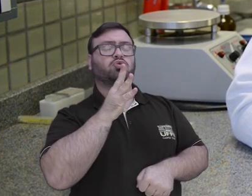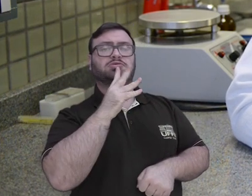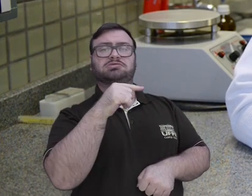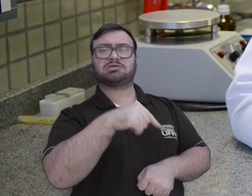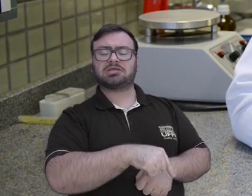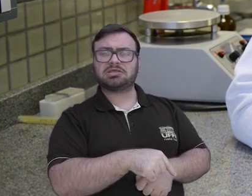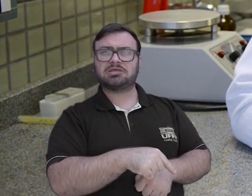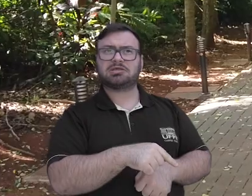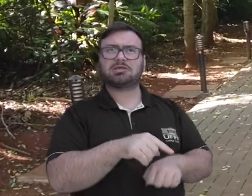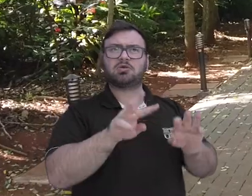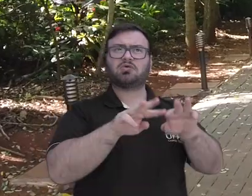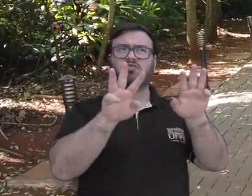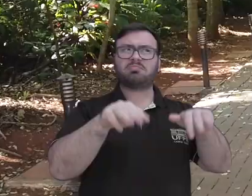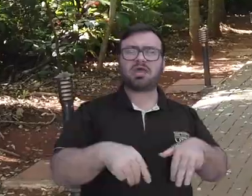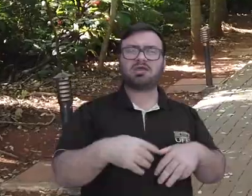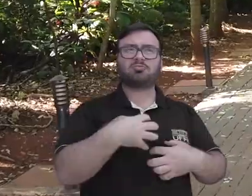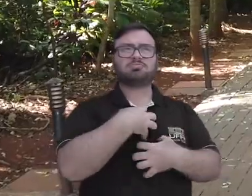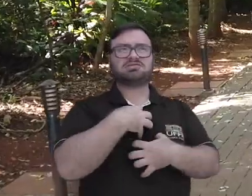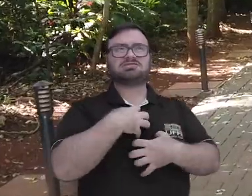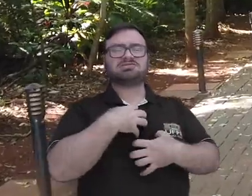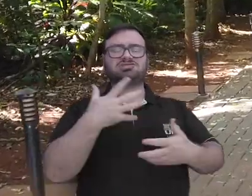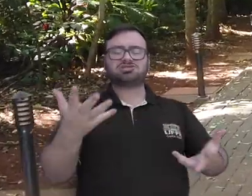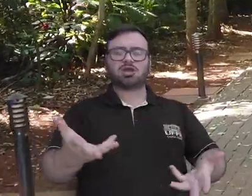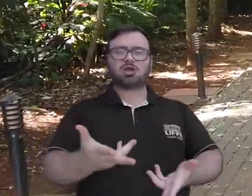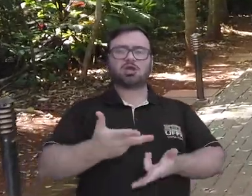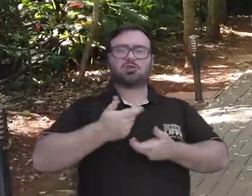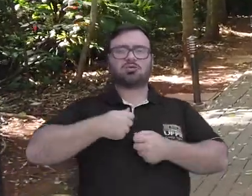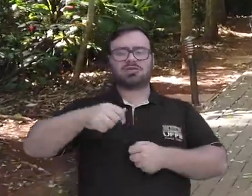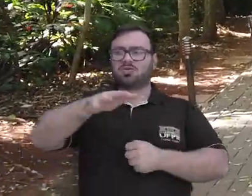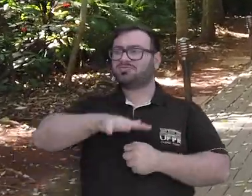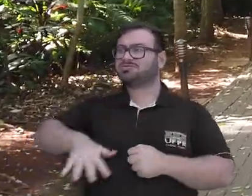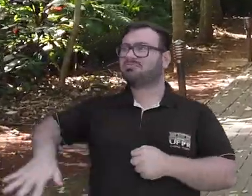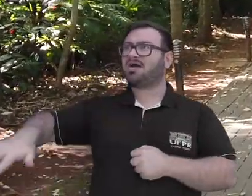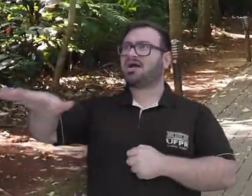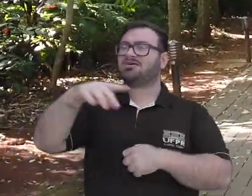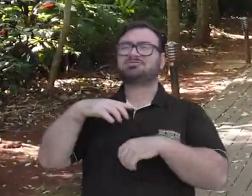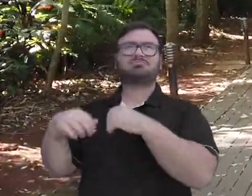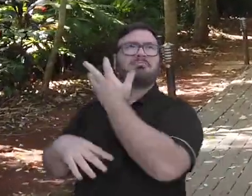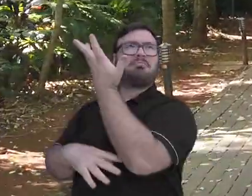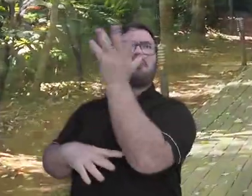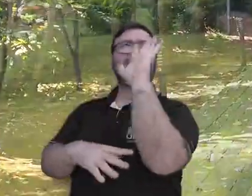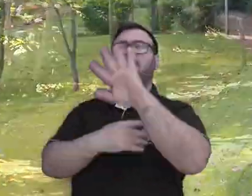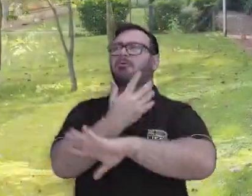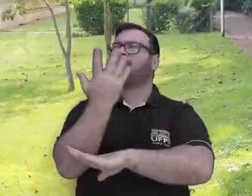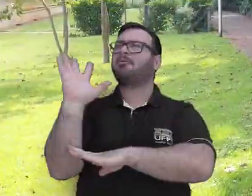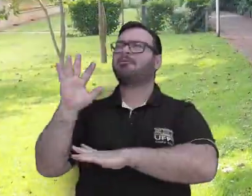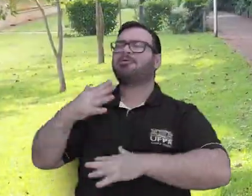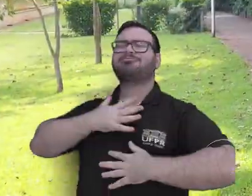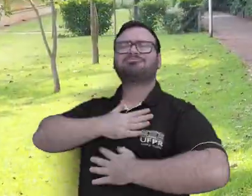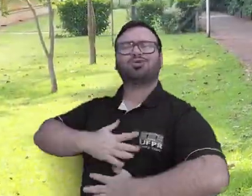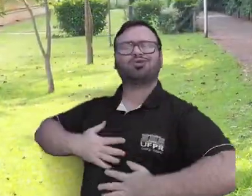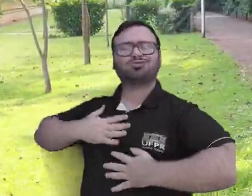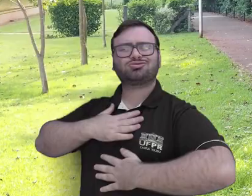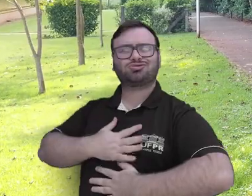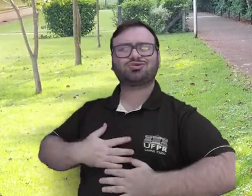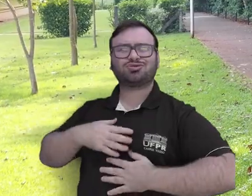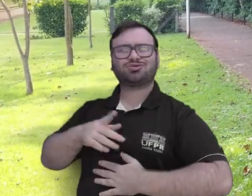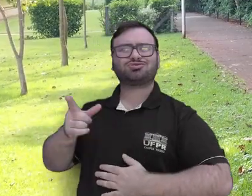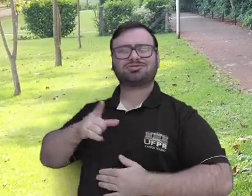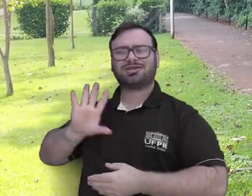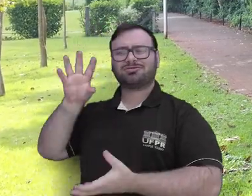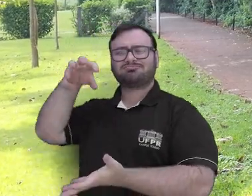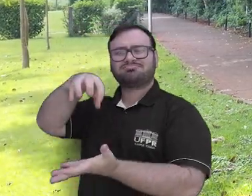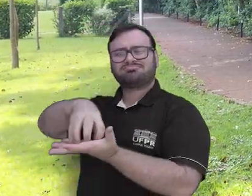mais acolhida, com um espaço bastante aberto, com muitas árvores. Era uma coisa que eu queria muito poder ter dentro do setor, um espaço para tanto quanto